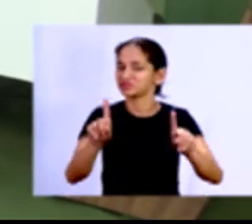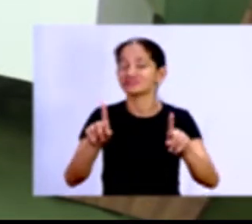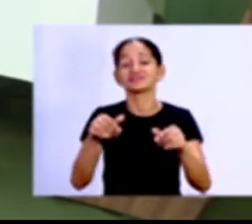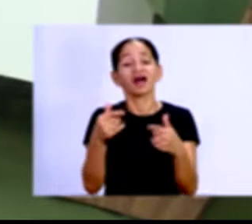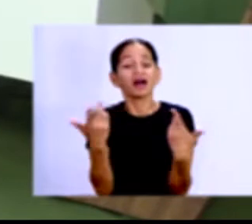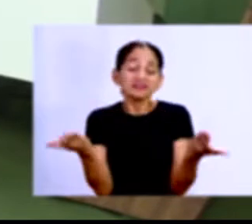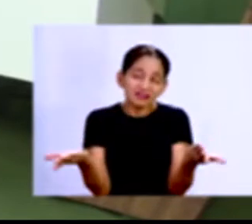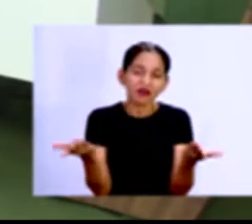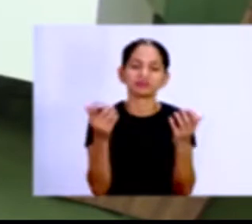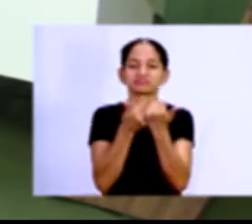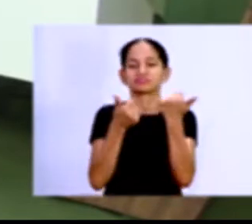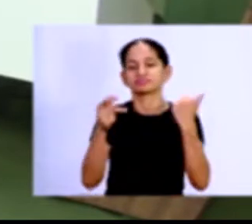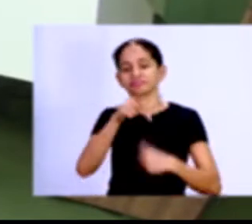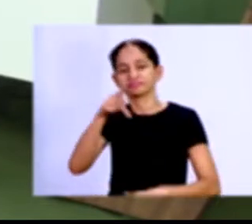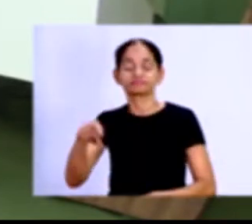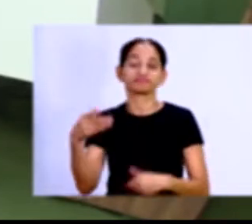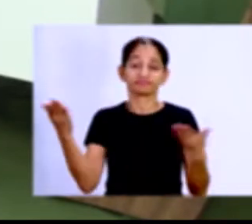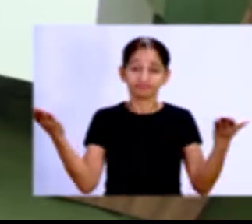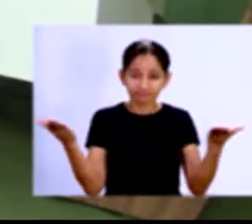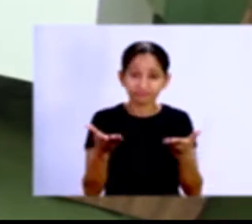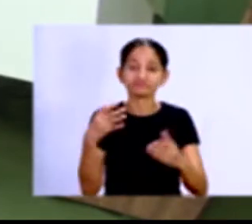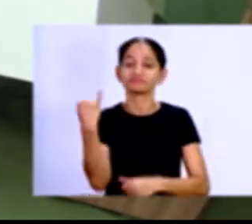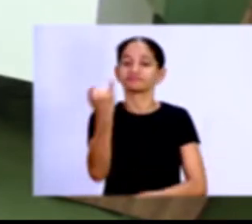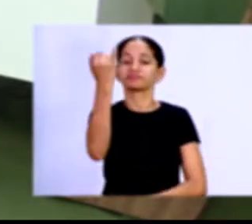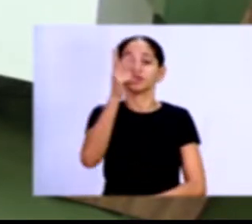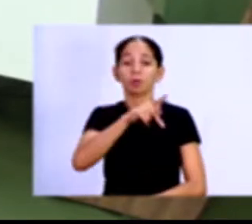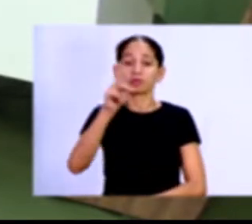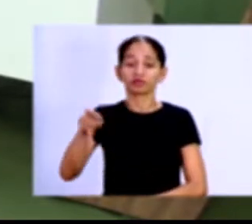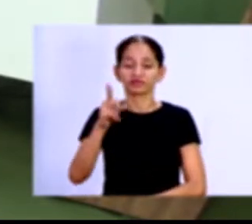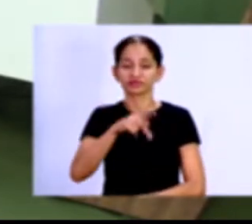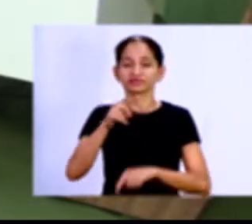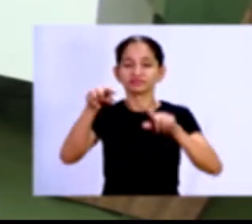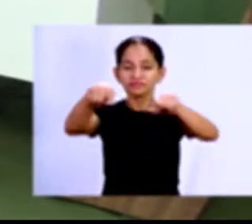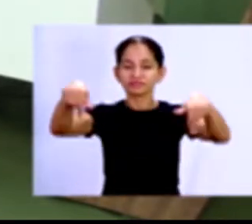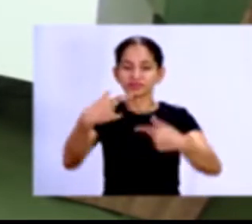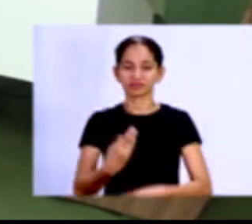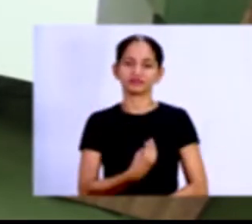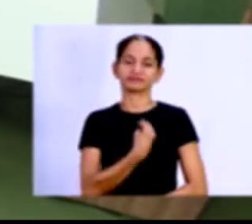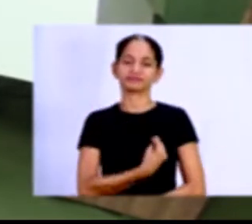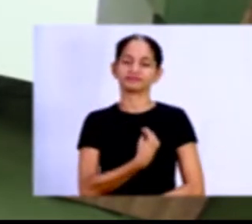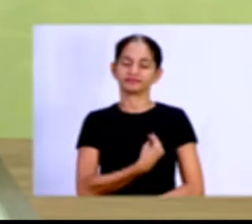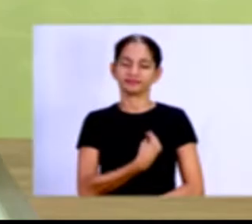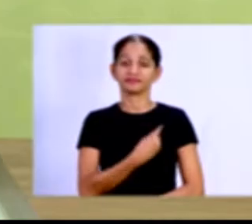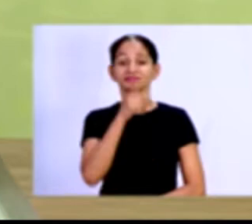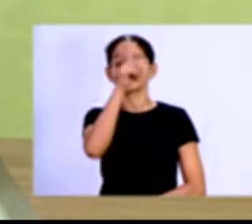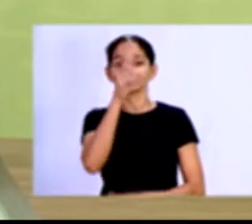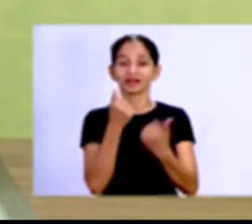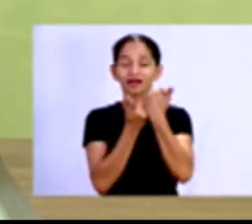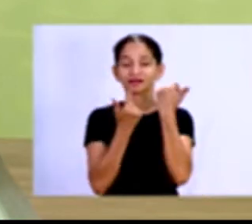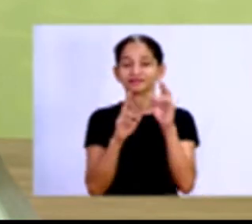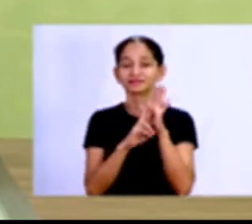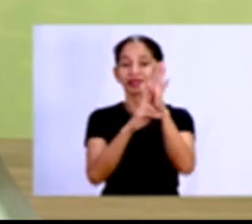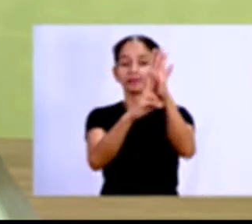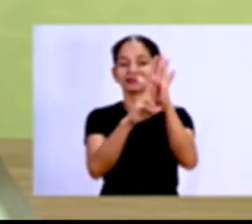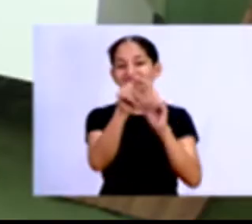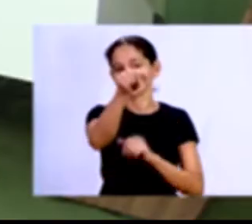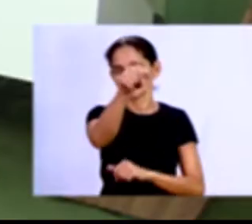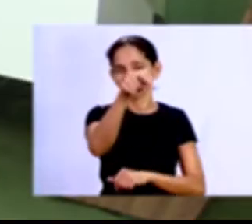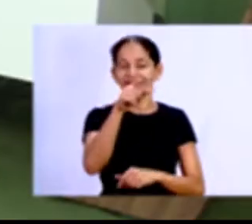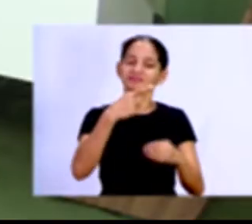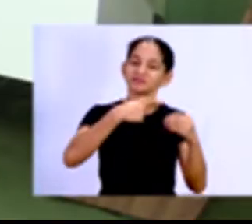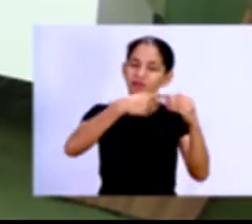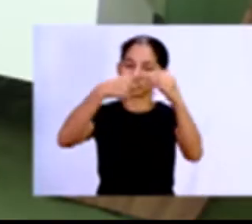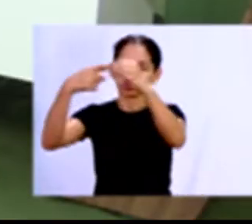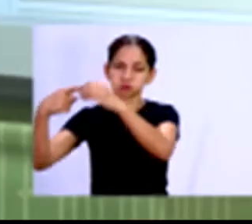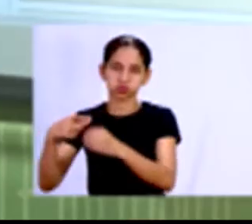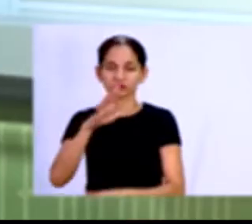nossos tutores têm essa importância. É o nosso professor em sala, né? Que faz o nosso papel lá presente. Exatamente. Então,